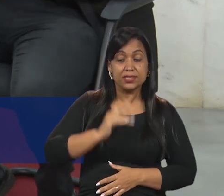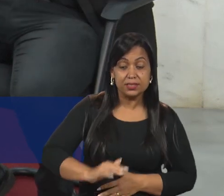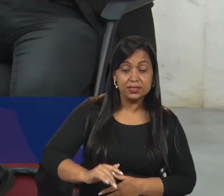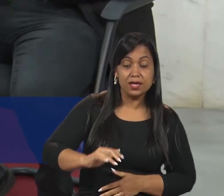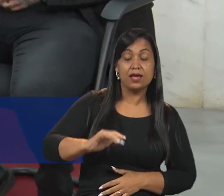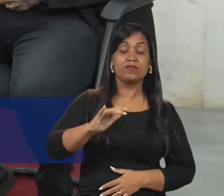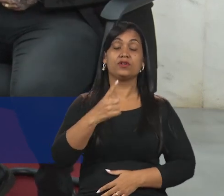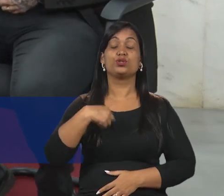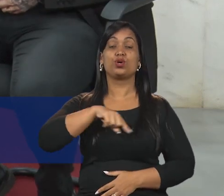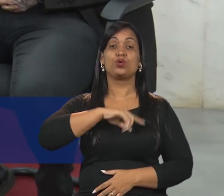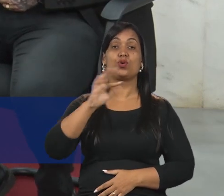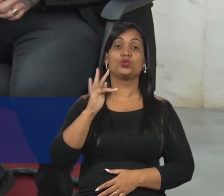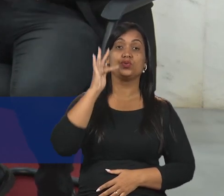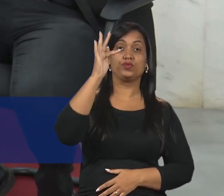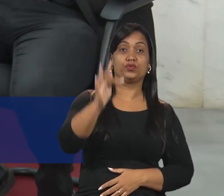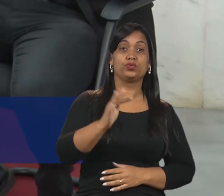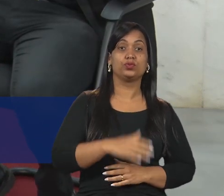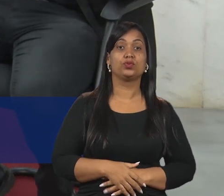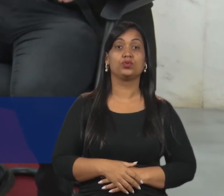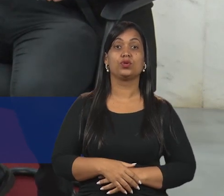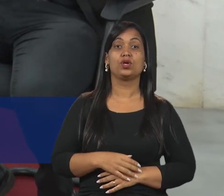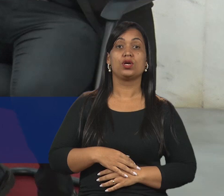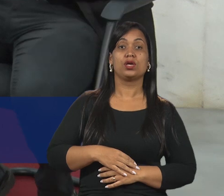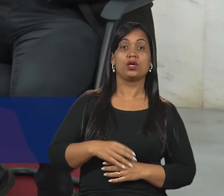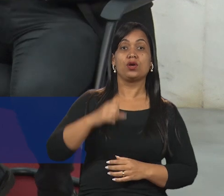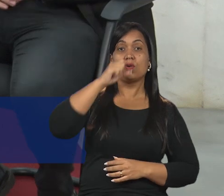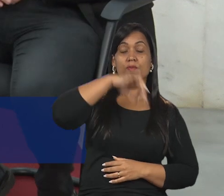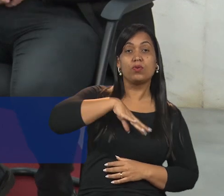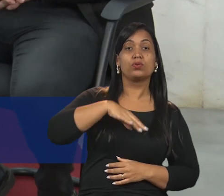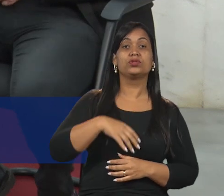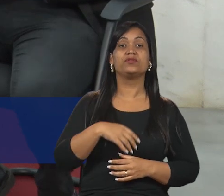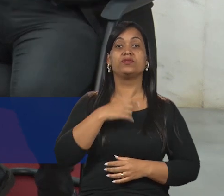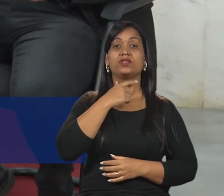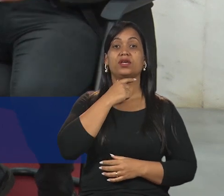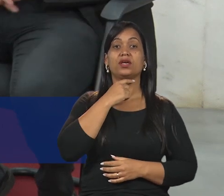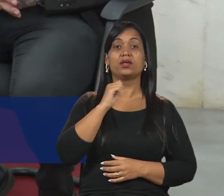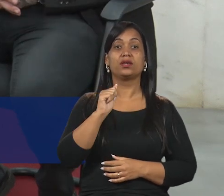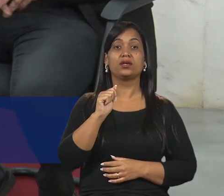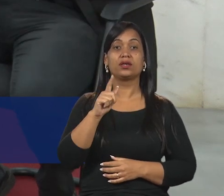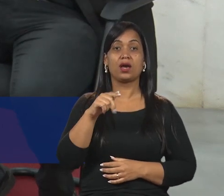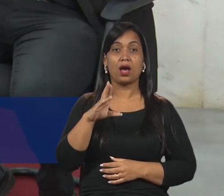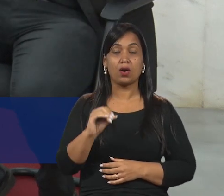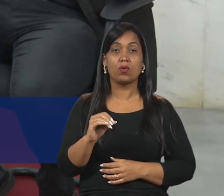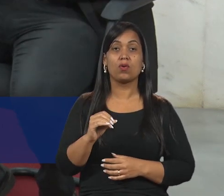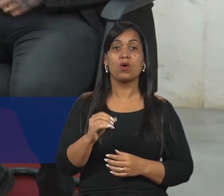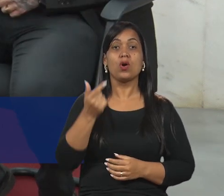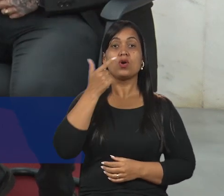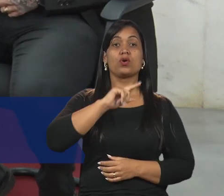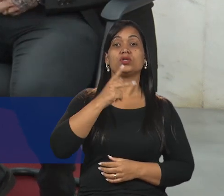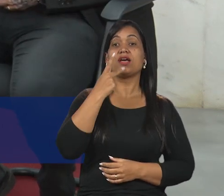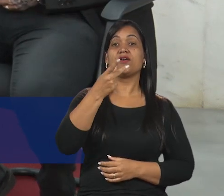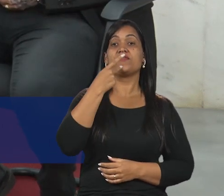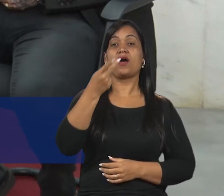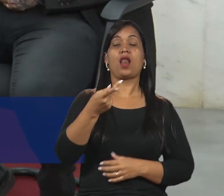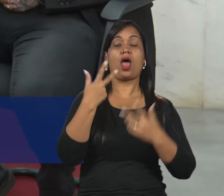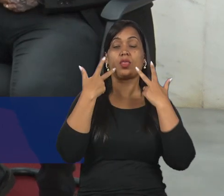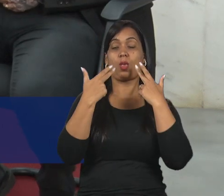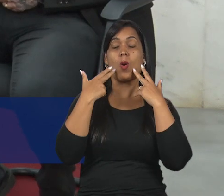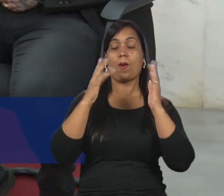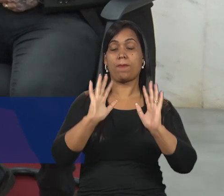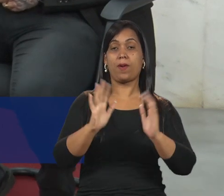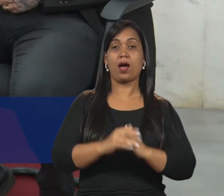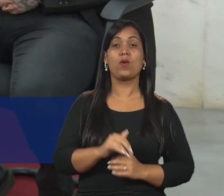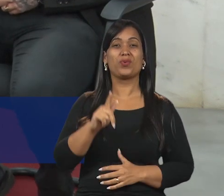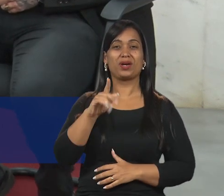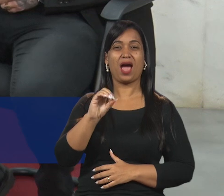que é o nosso futuro. Eu sofri um abuso, fiquei gago, fiquei até os 15 anos gago, não conseguiria falar assim aqui. Então, eu